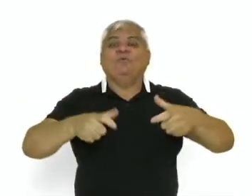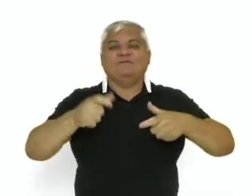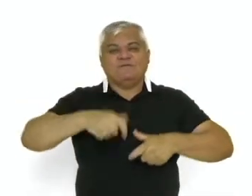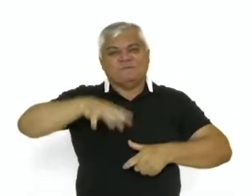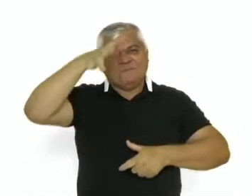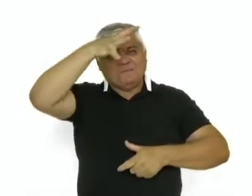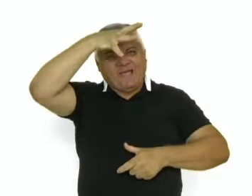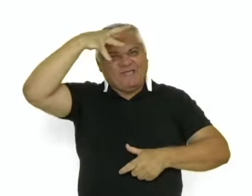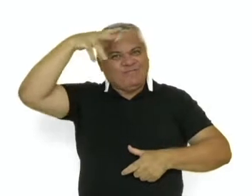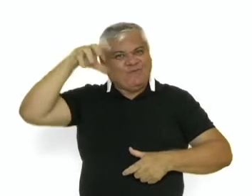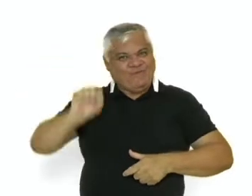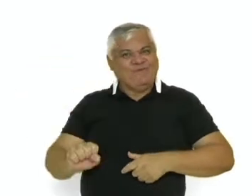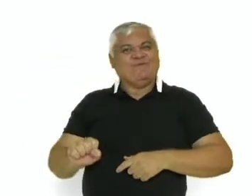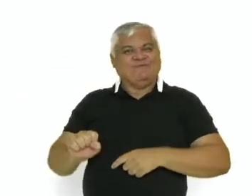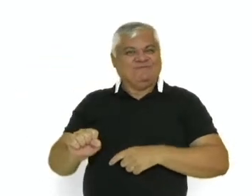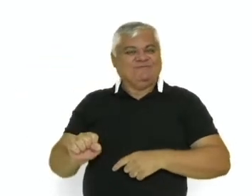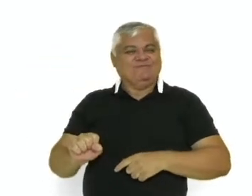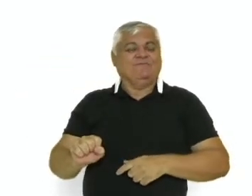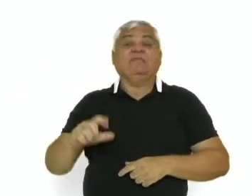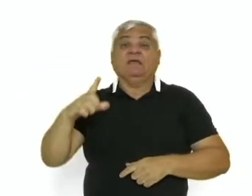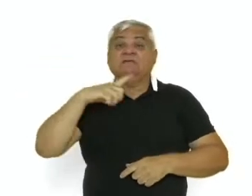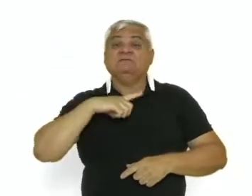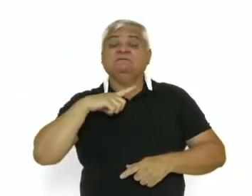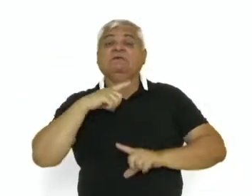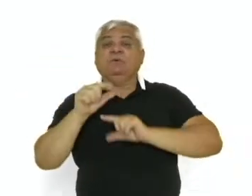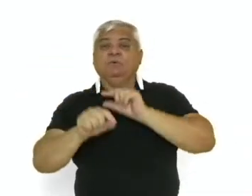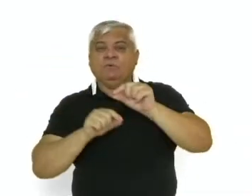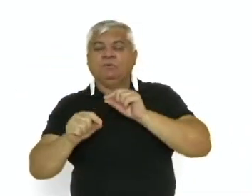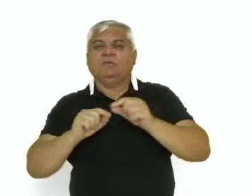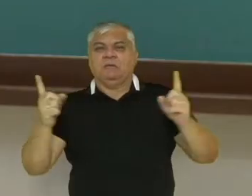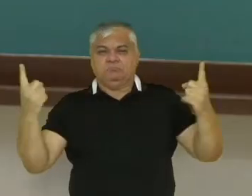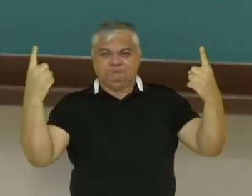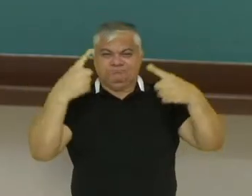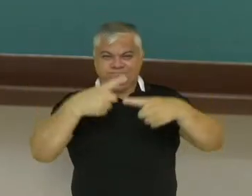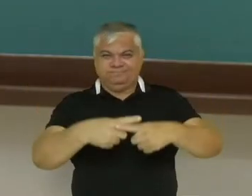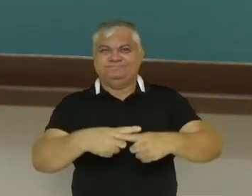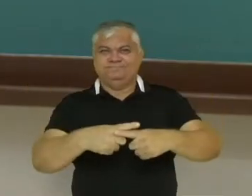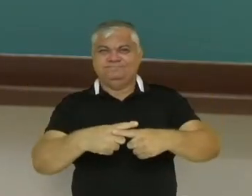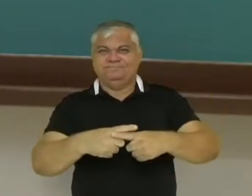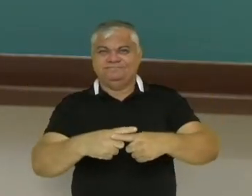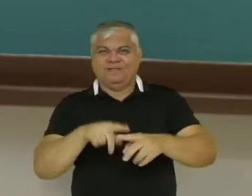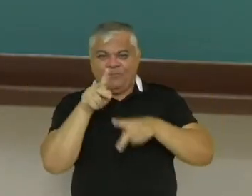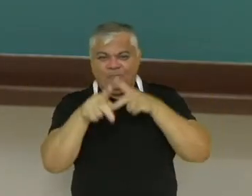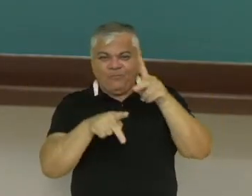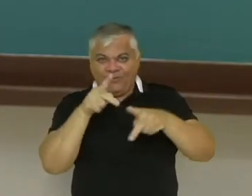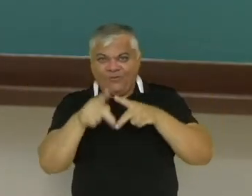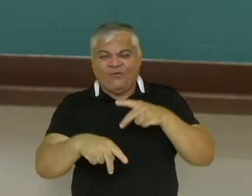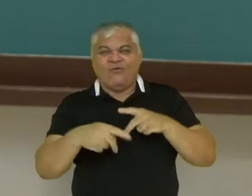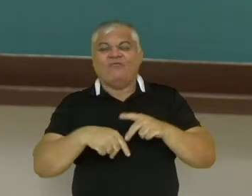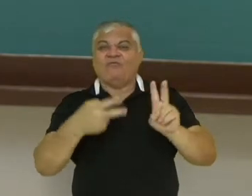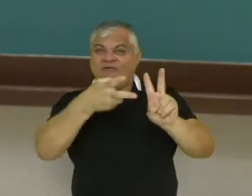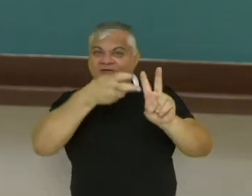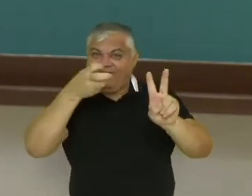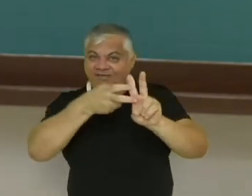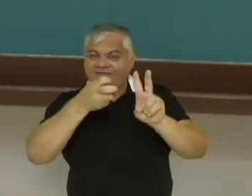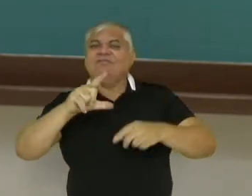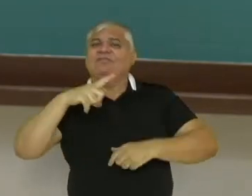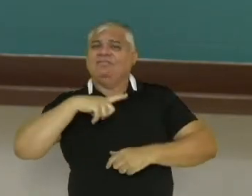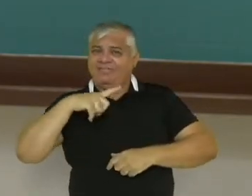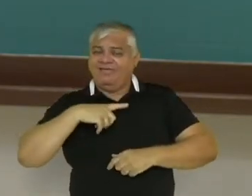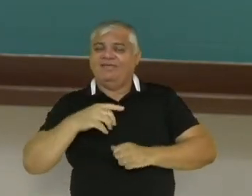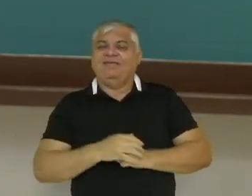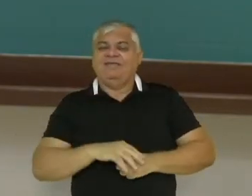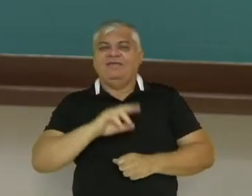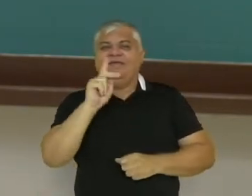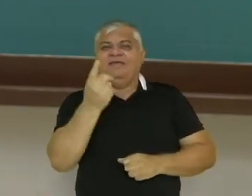Uca-Uca é uma das modalidades disputadas nos Jogos dos Povos Indígenas. Então, os povos indígenas também existem uns jogos lá que eles fazem, né? E o Uca-Uca